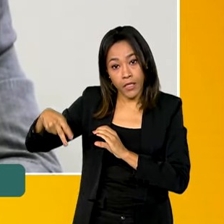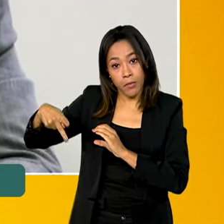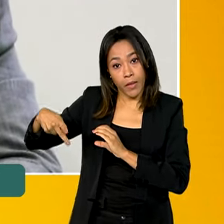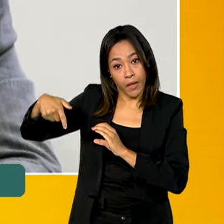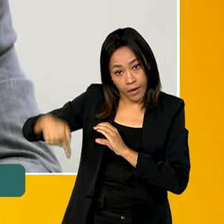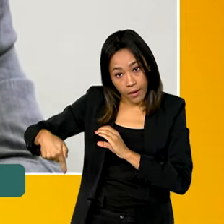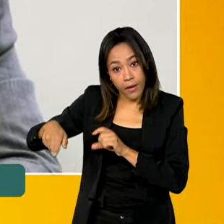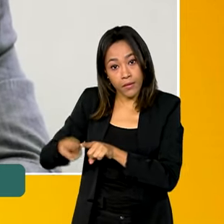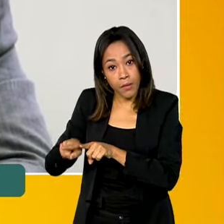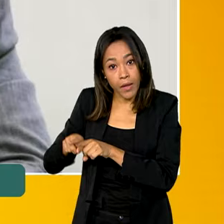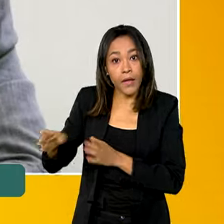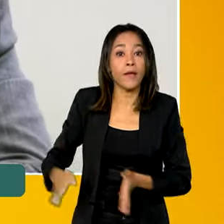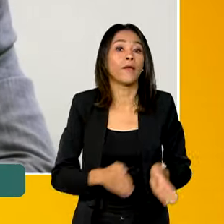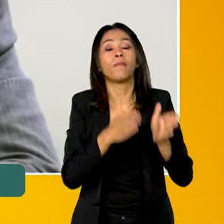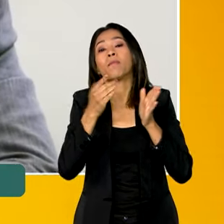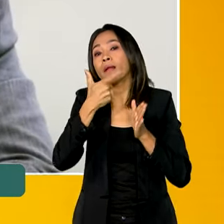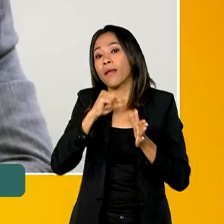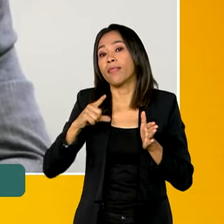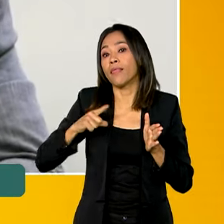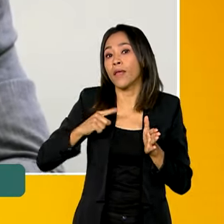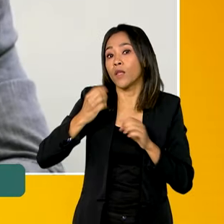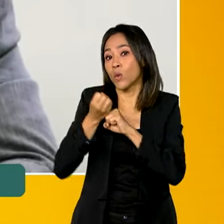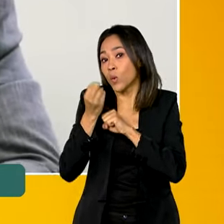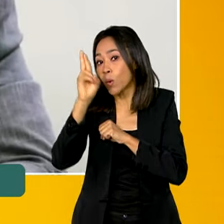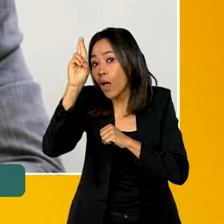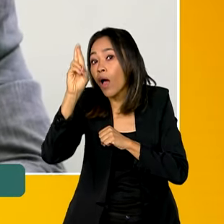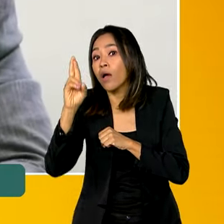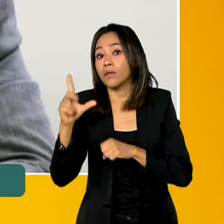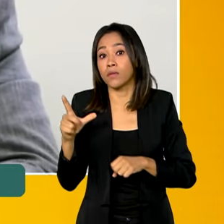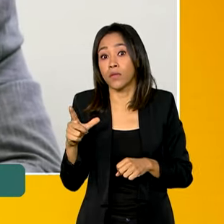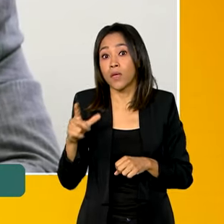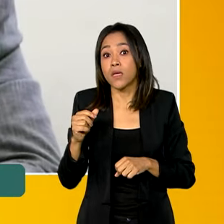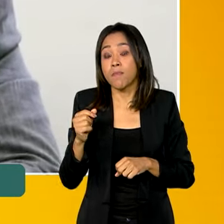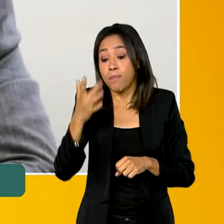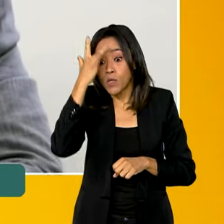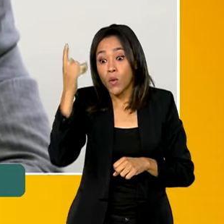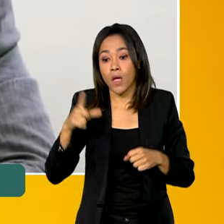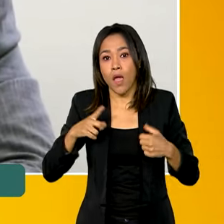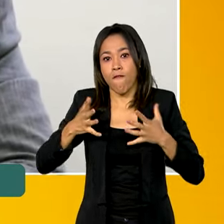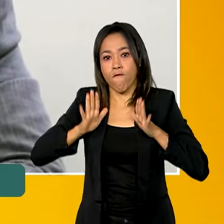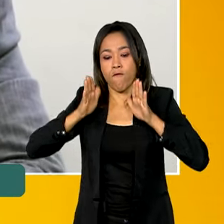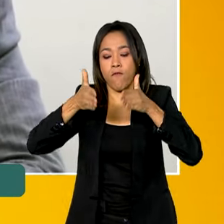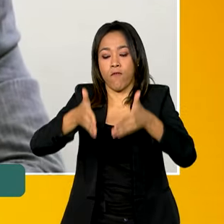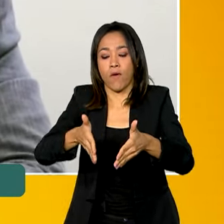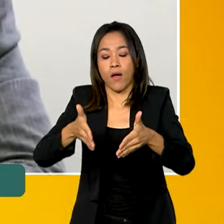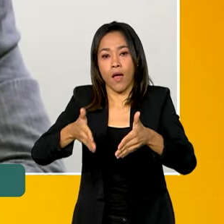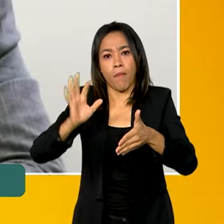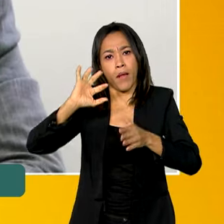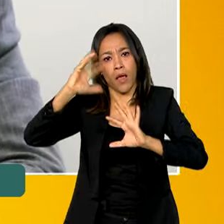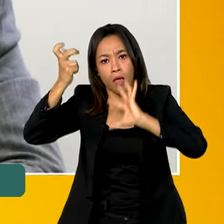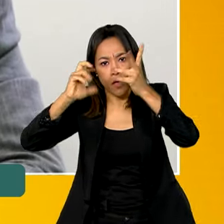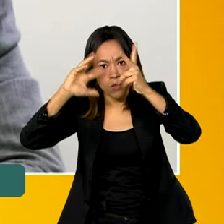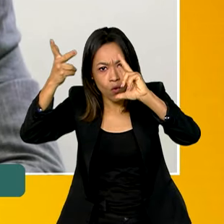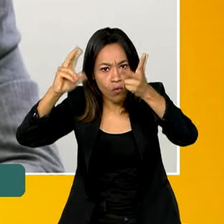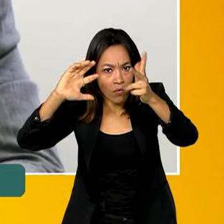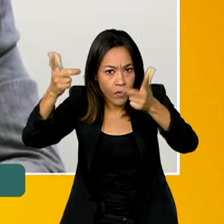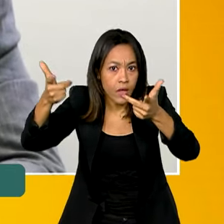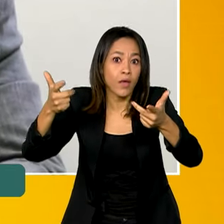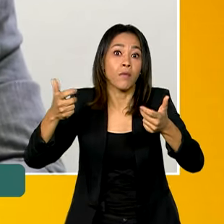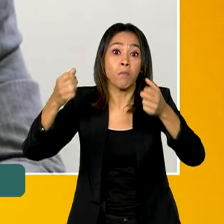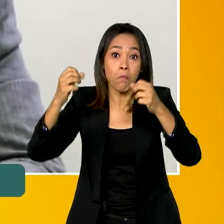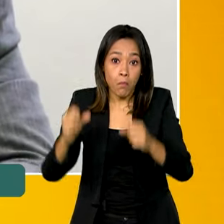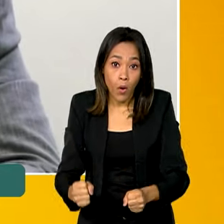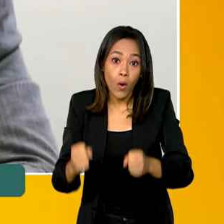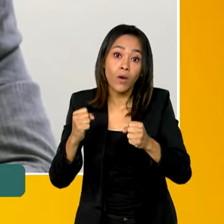inovação e doutorado acadêmico para inovação para que as pessoas que queiram focar no desenvolvimento de soluções inovadoras possam se